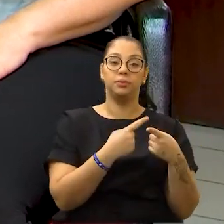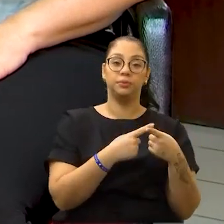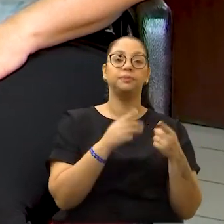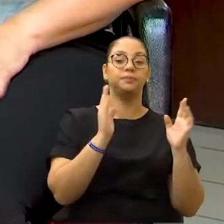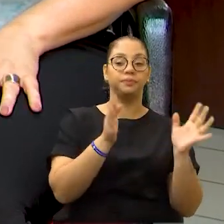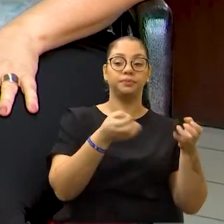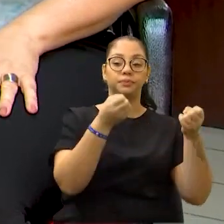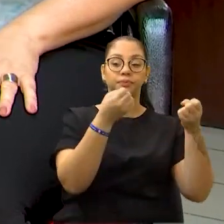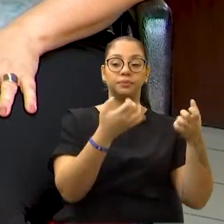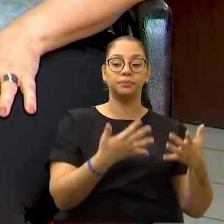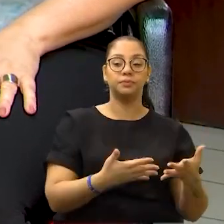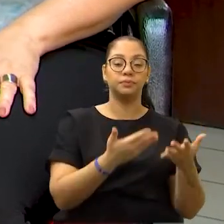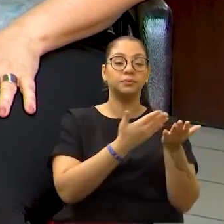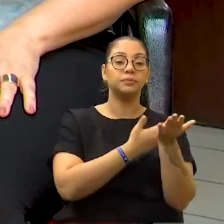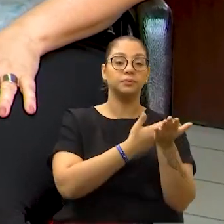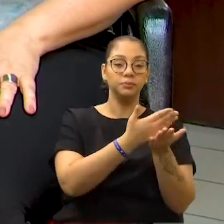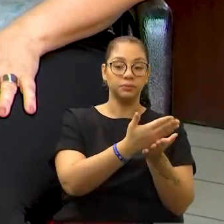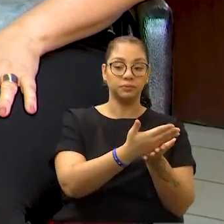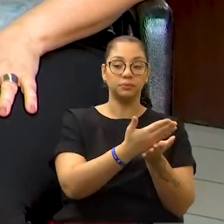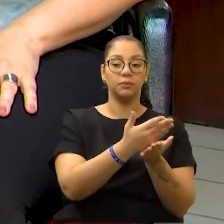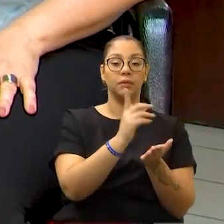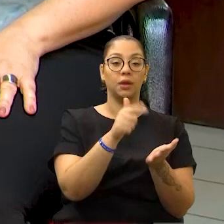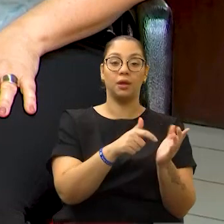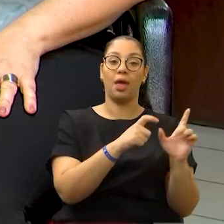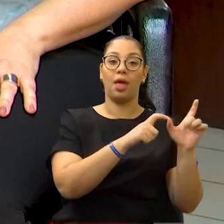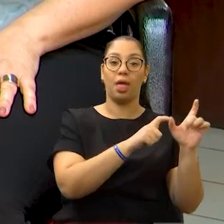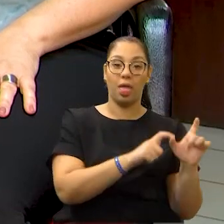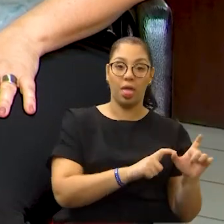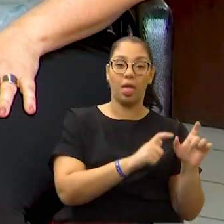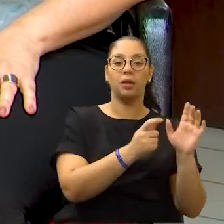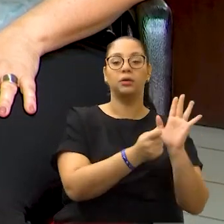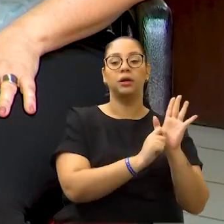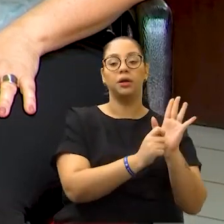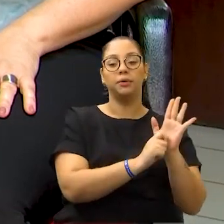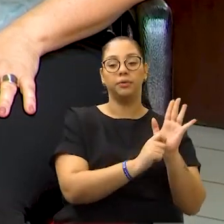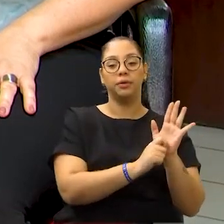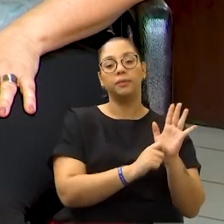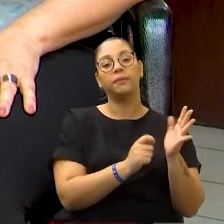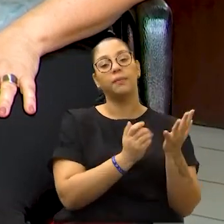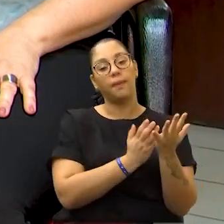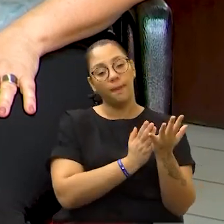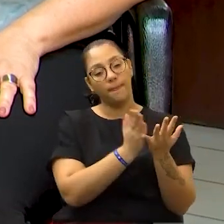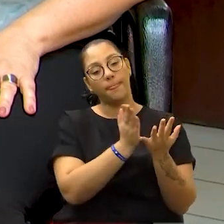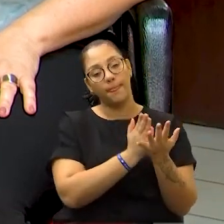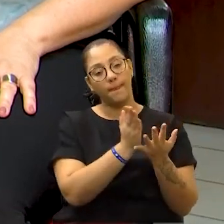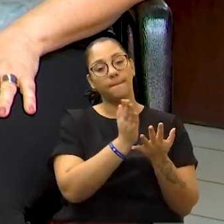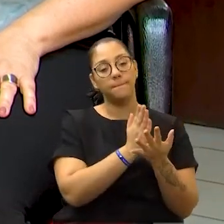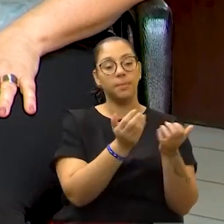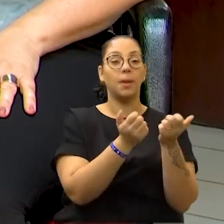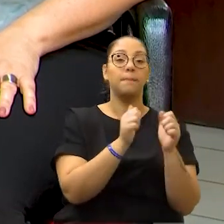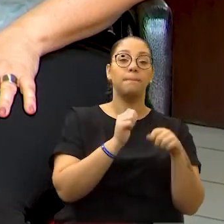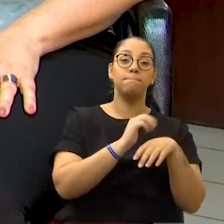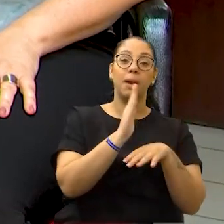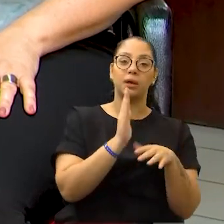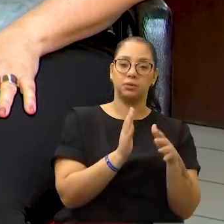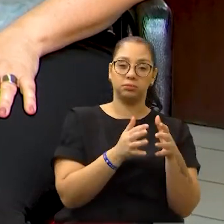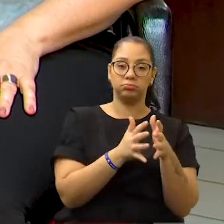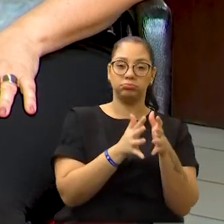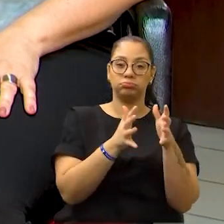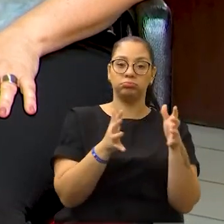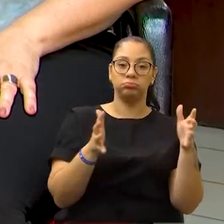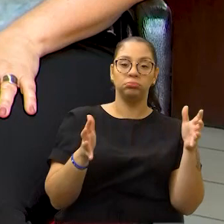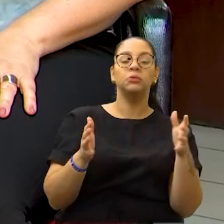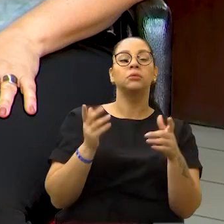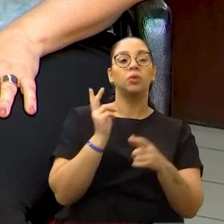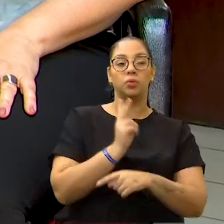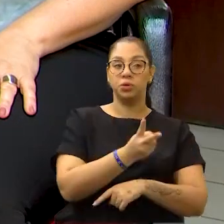que você fala, no começo foi a questão da dependência química e os braços foram se abrindo, continua a questão